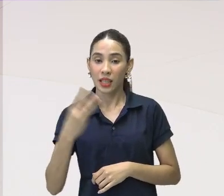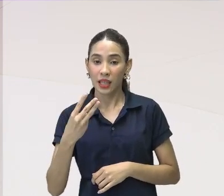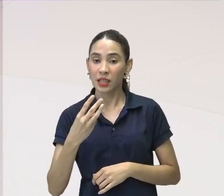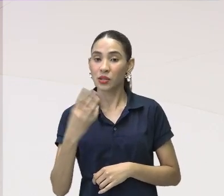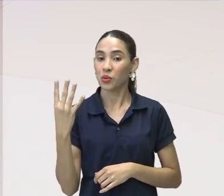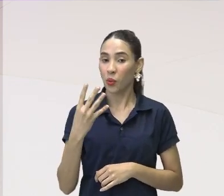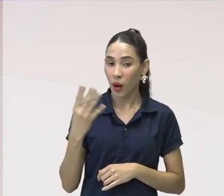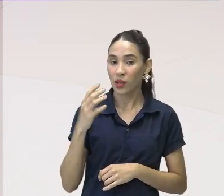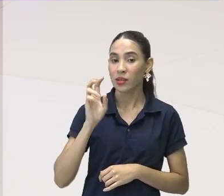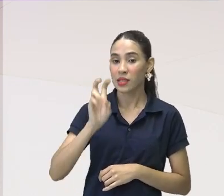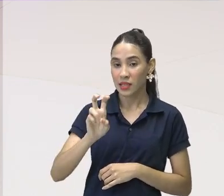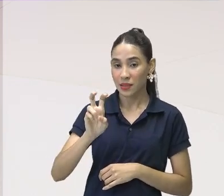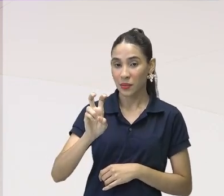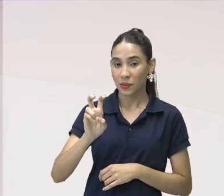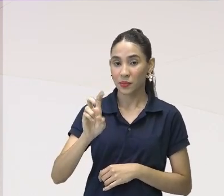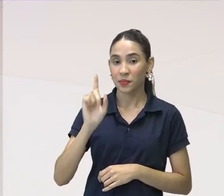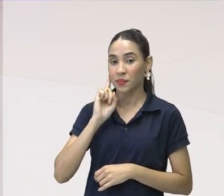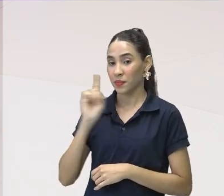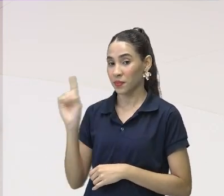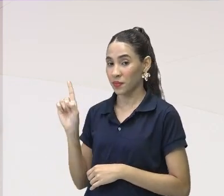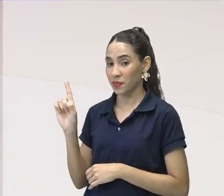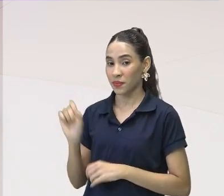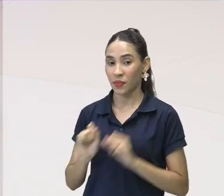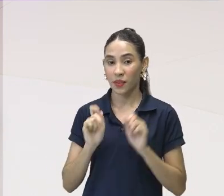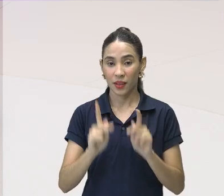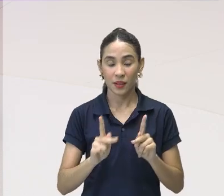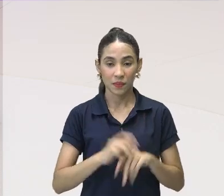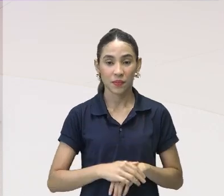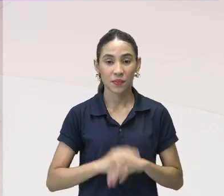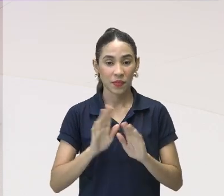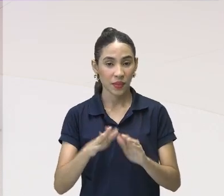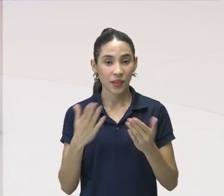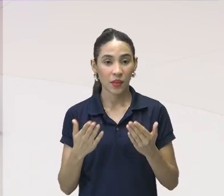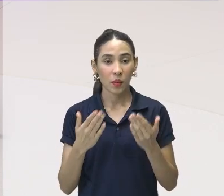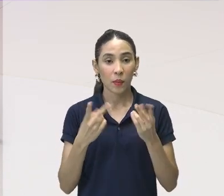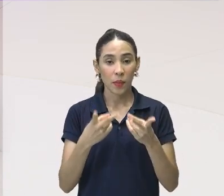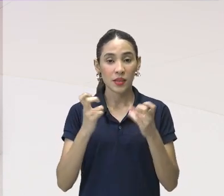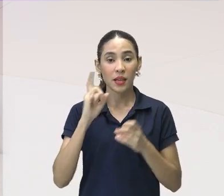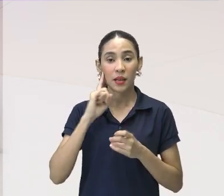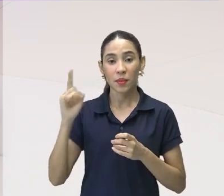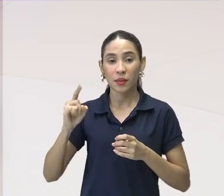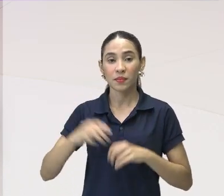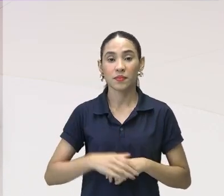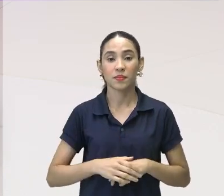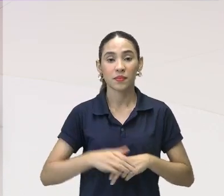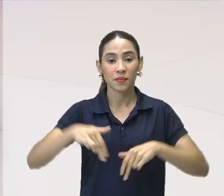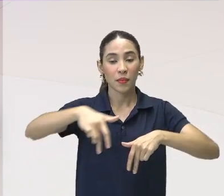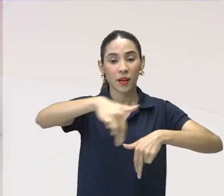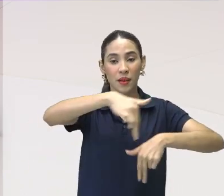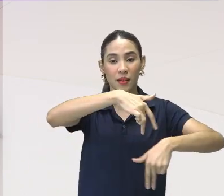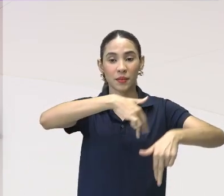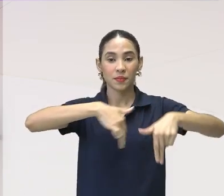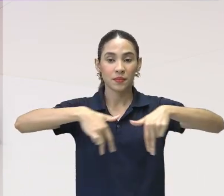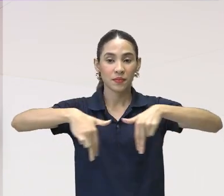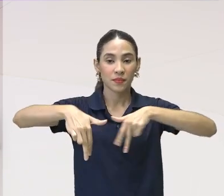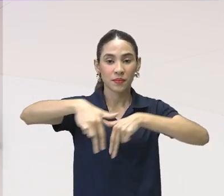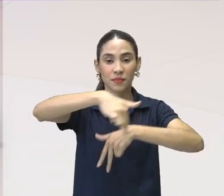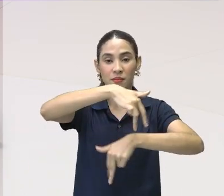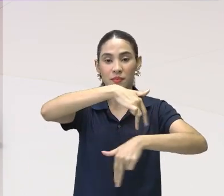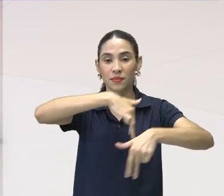a criança 4 e a criança 5, certo? Então, observe que elas estão girando